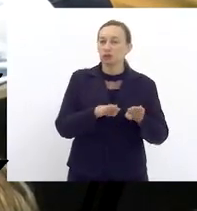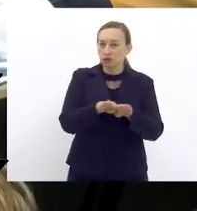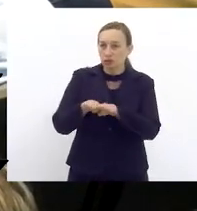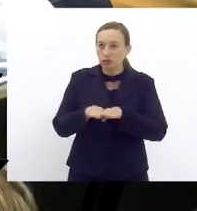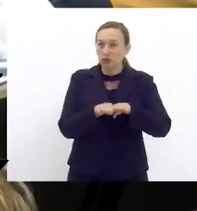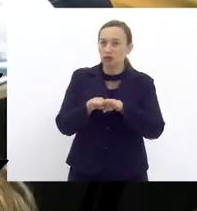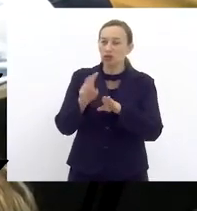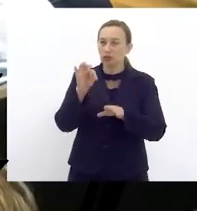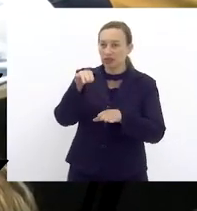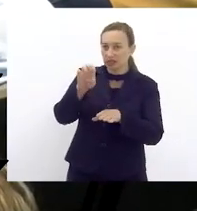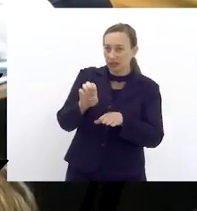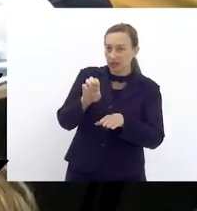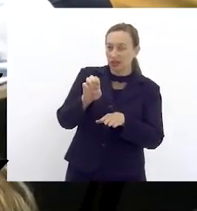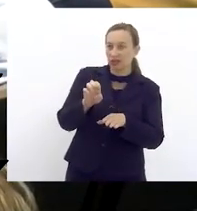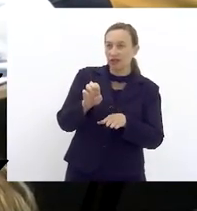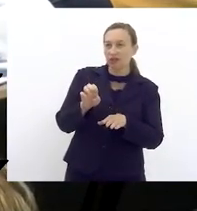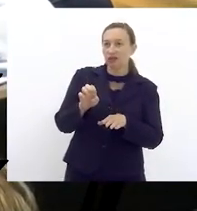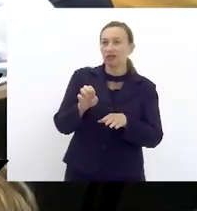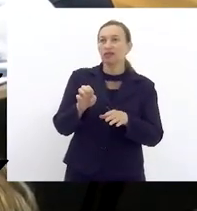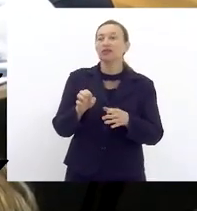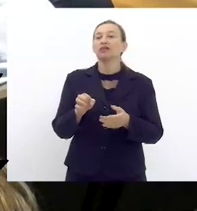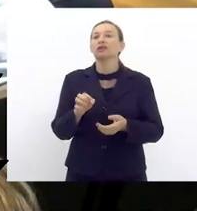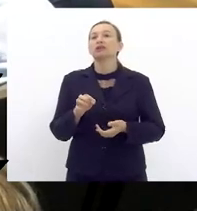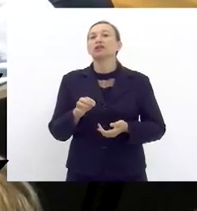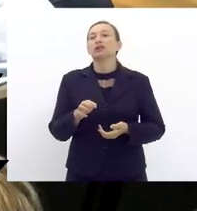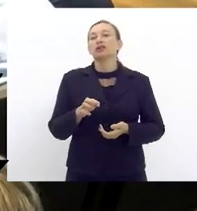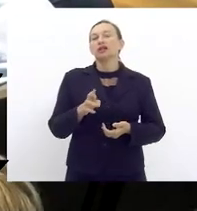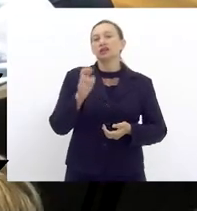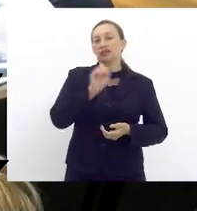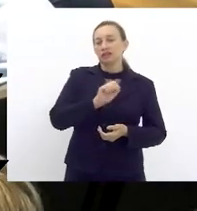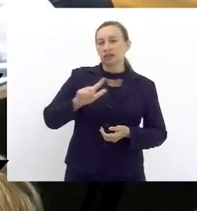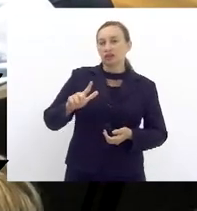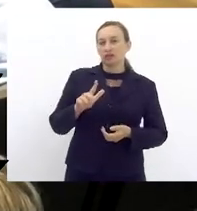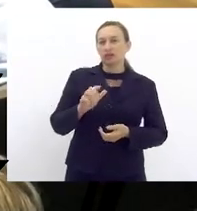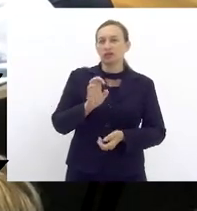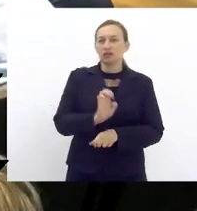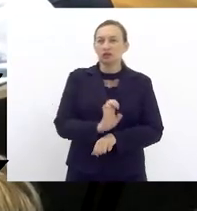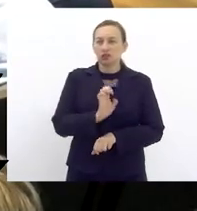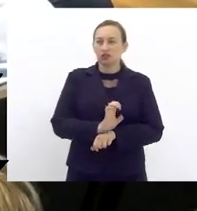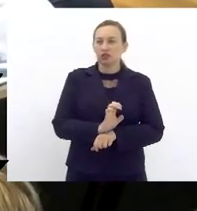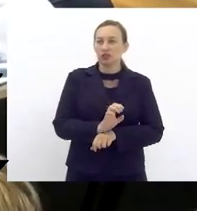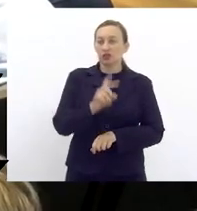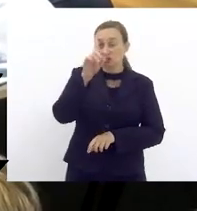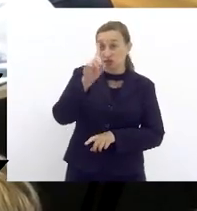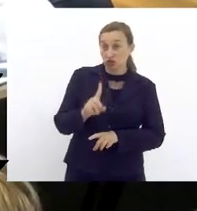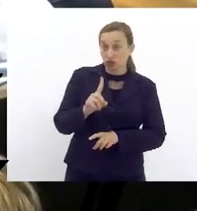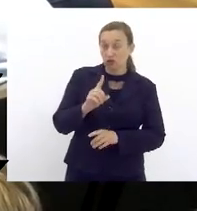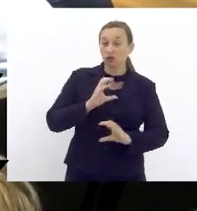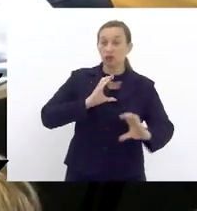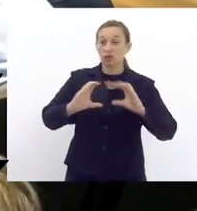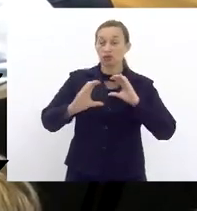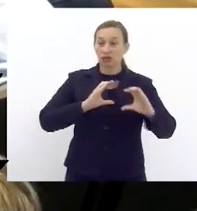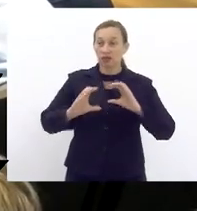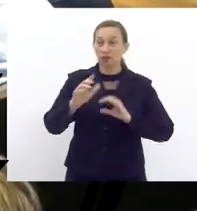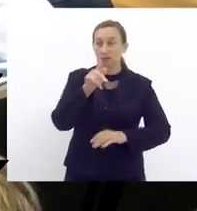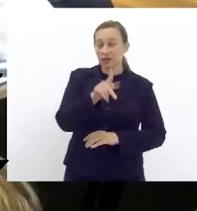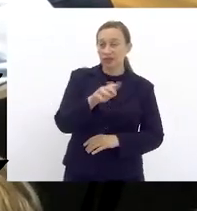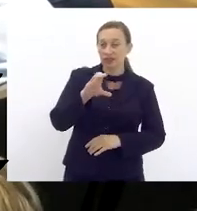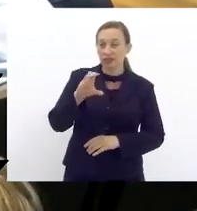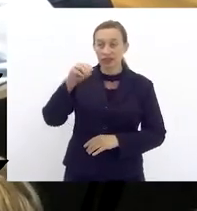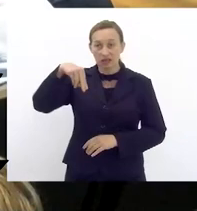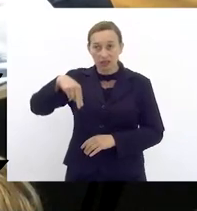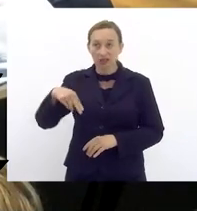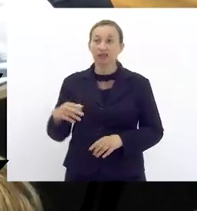foi superintendente de igualdade racial do Estado diretor de comunicação do PCN e teve